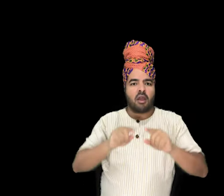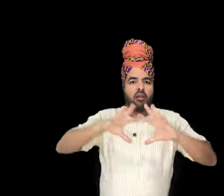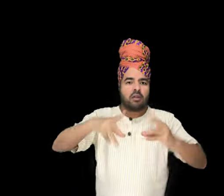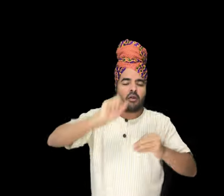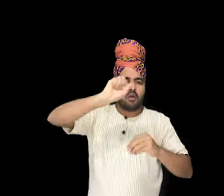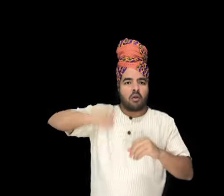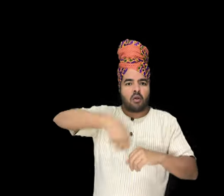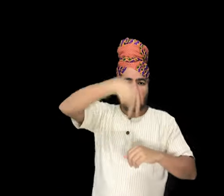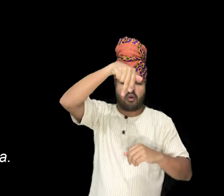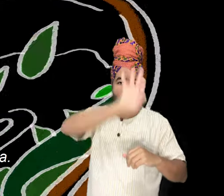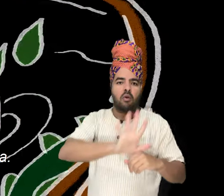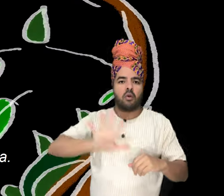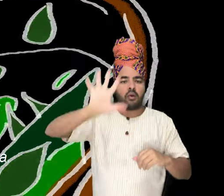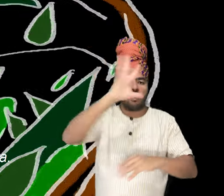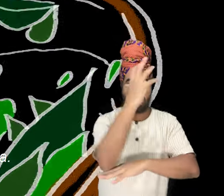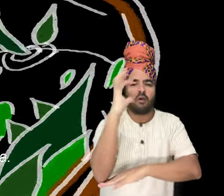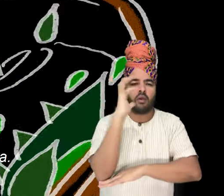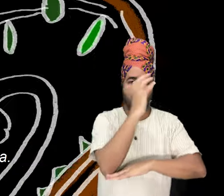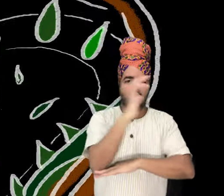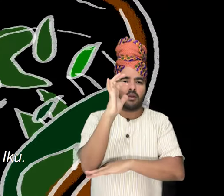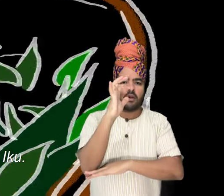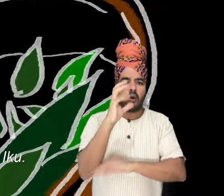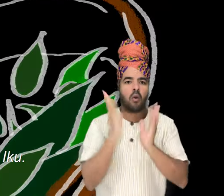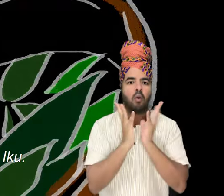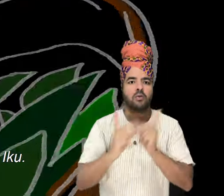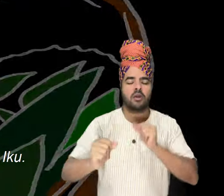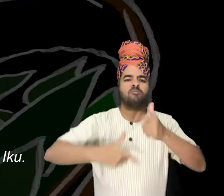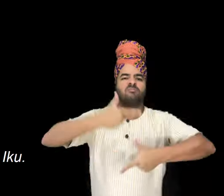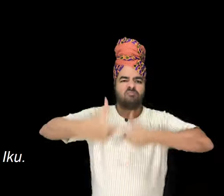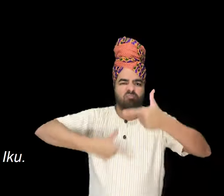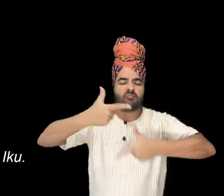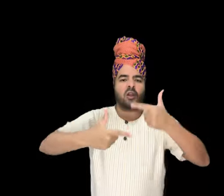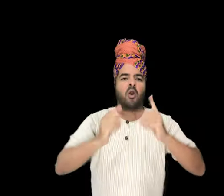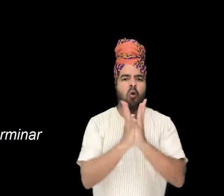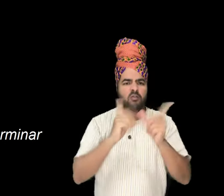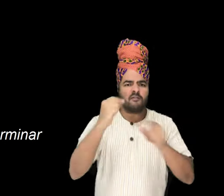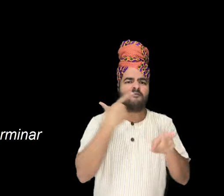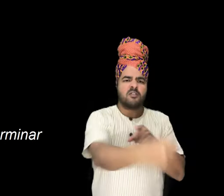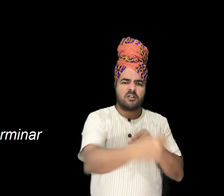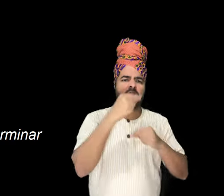do norte do oriente trabalha com taxa